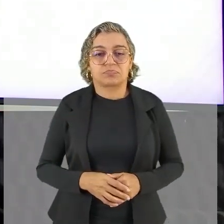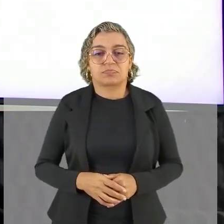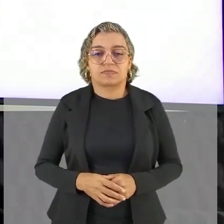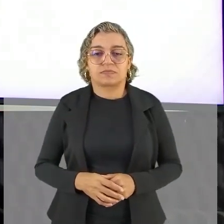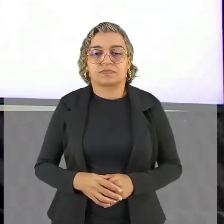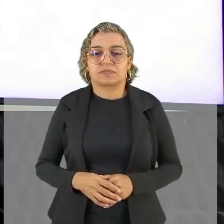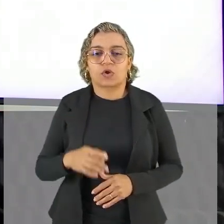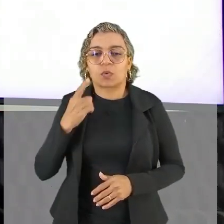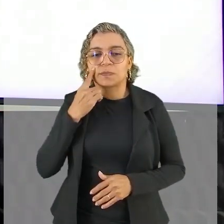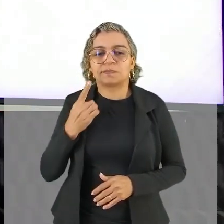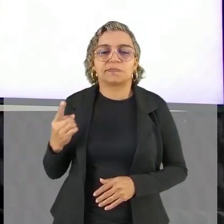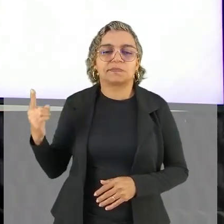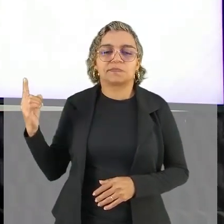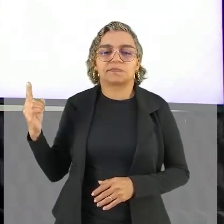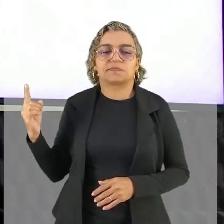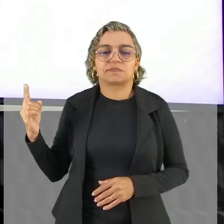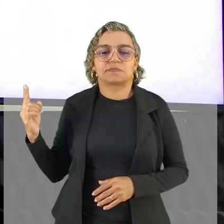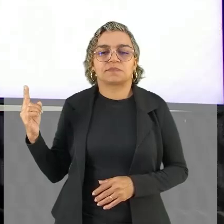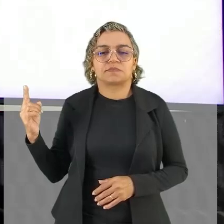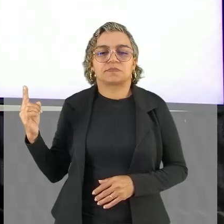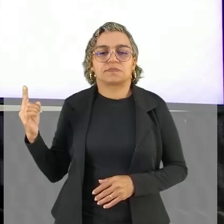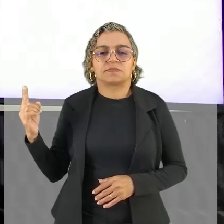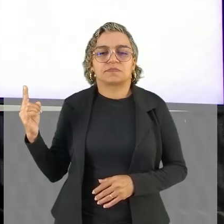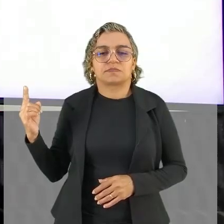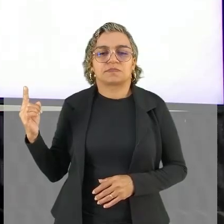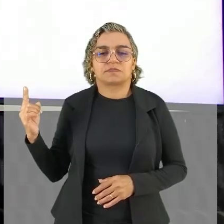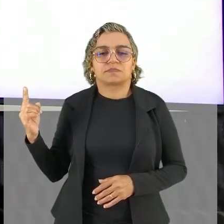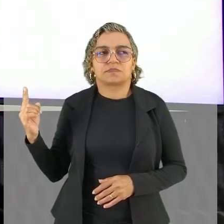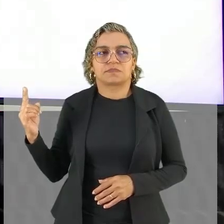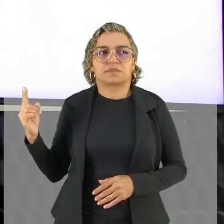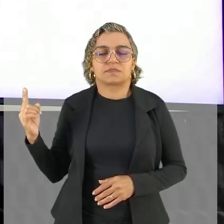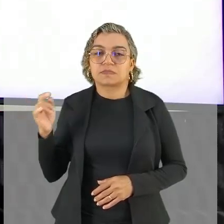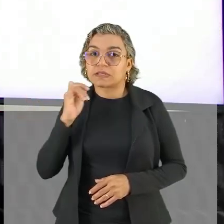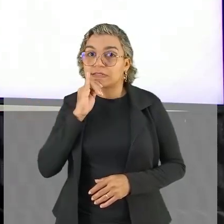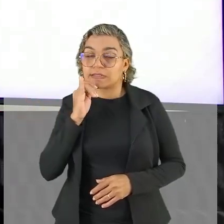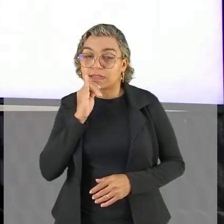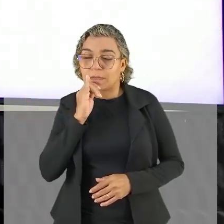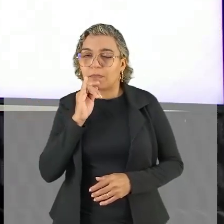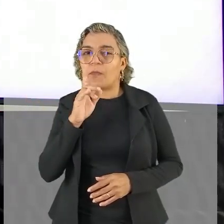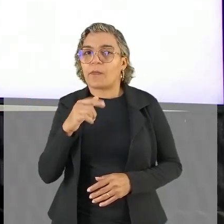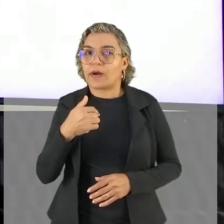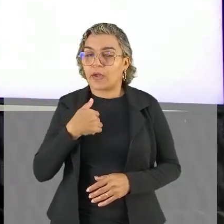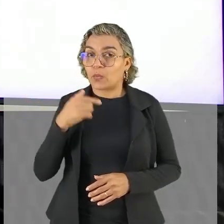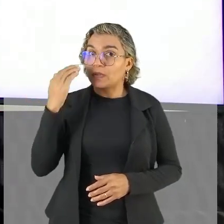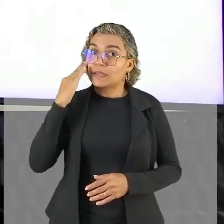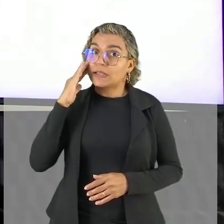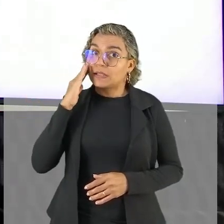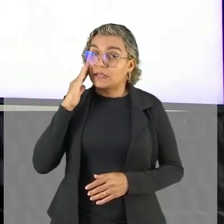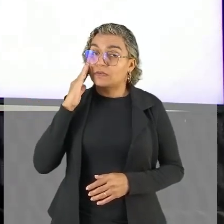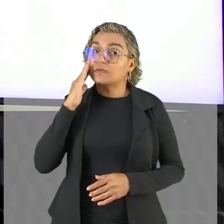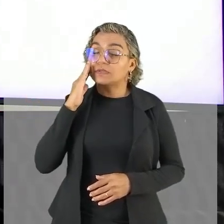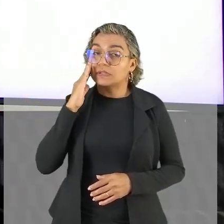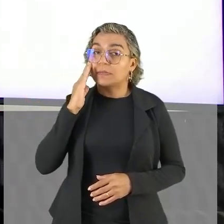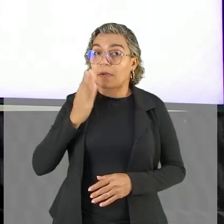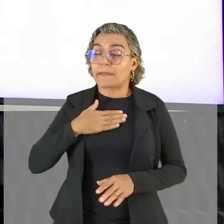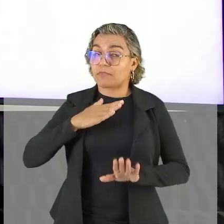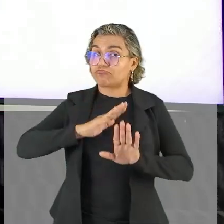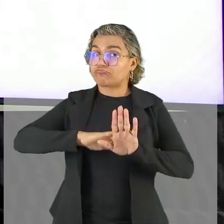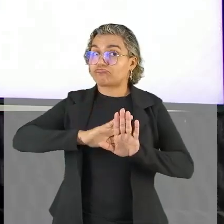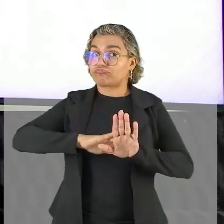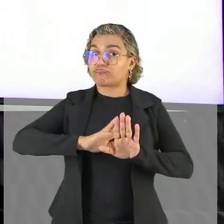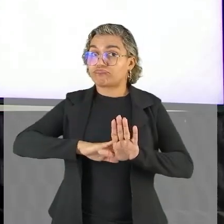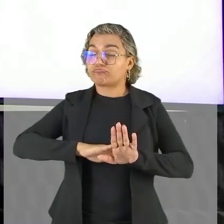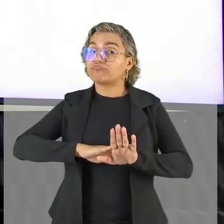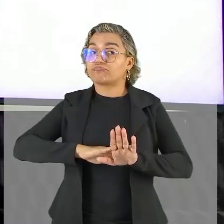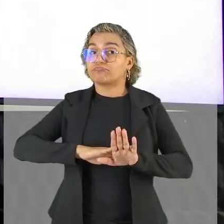que se perdeu. Eu escrevi um poema, deixei ele pela metade, isso aqui é o meu entendimento. A minha subjetividade, o texto me